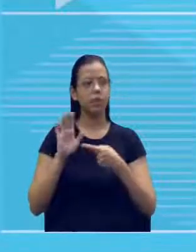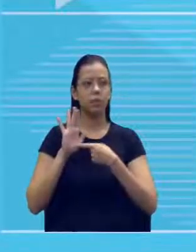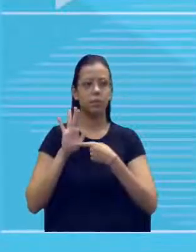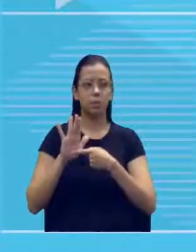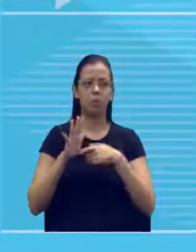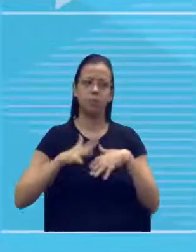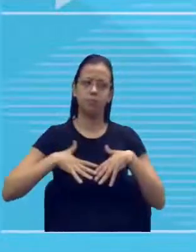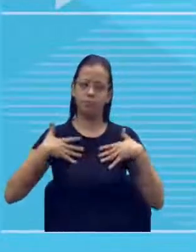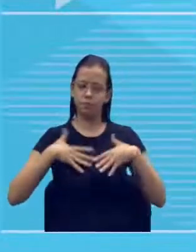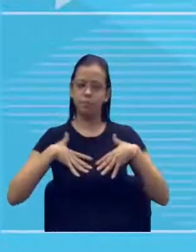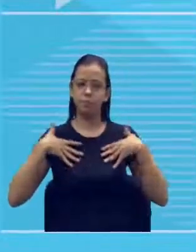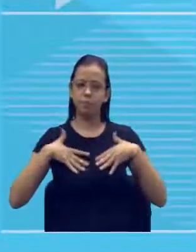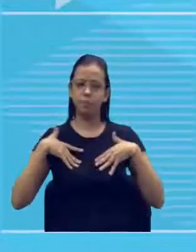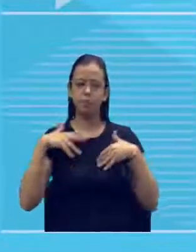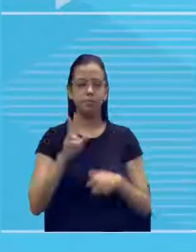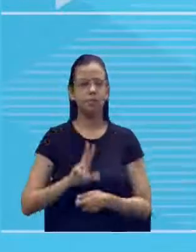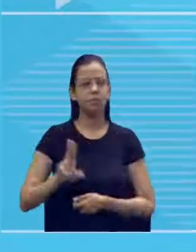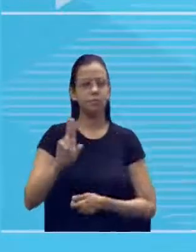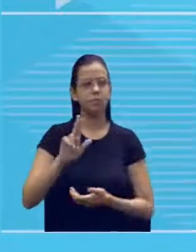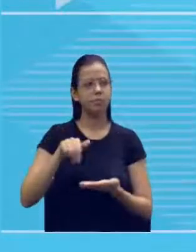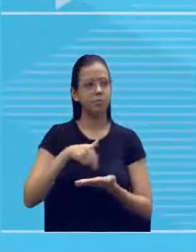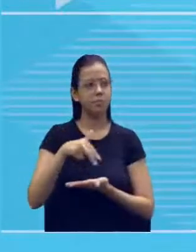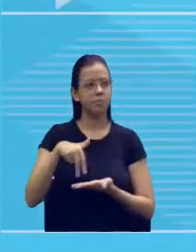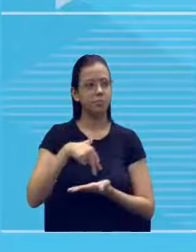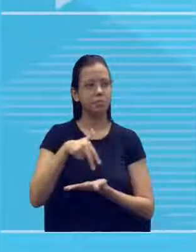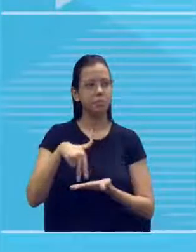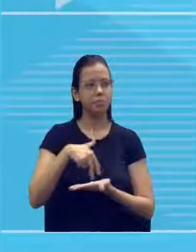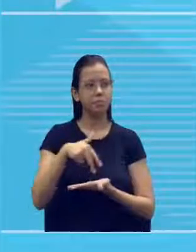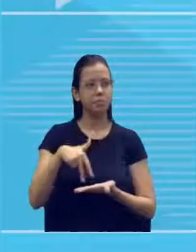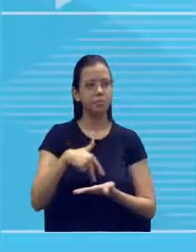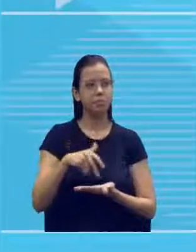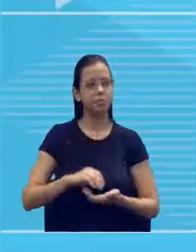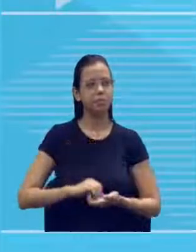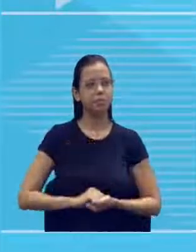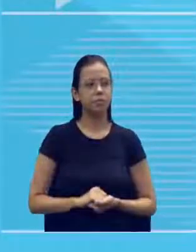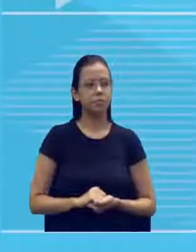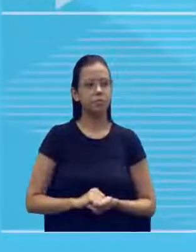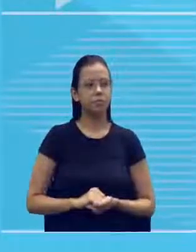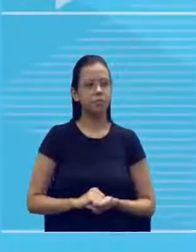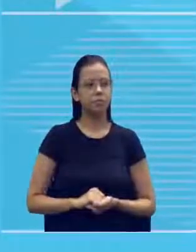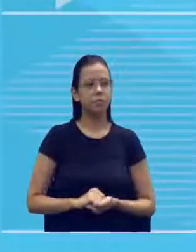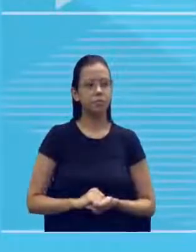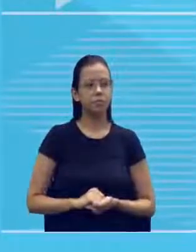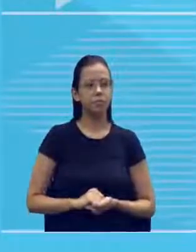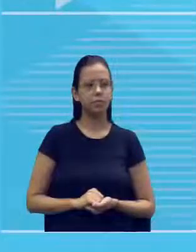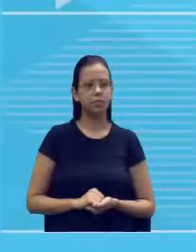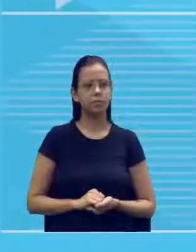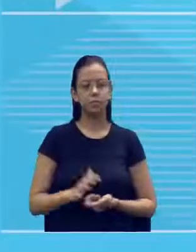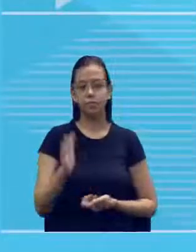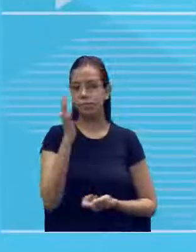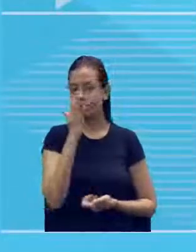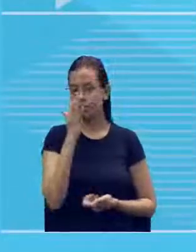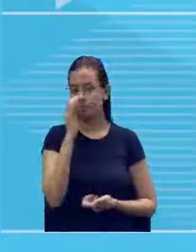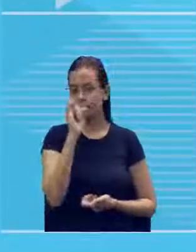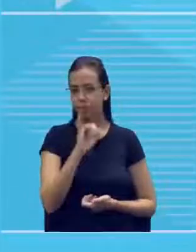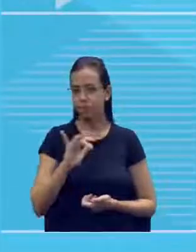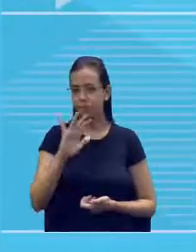sua alegria através de dança. Olha aí, turma. Observe essa imagem aí do